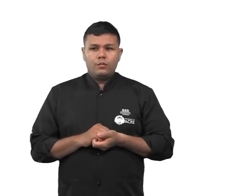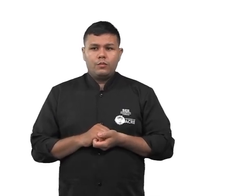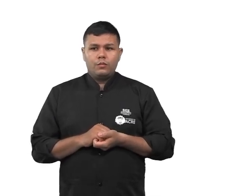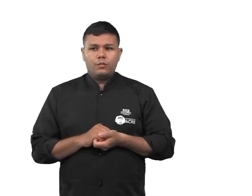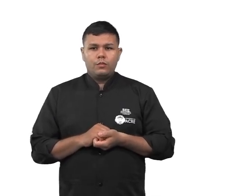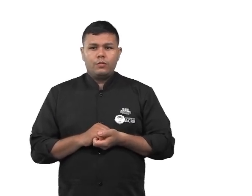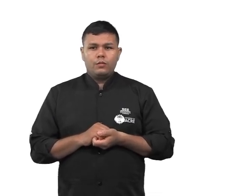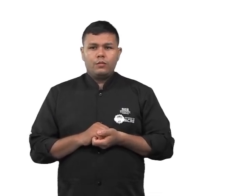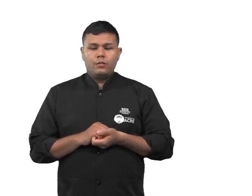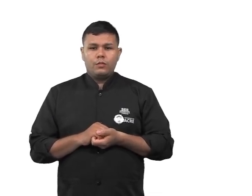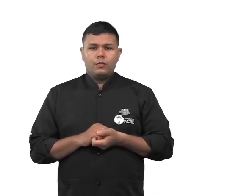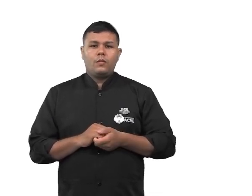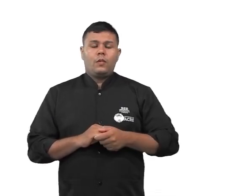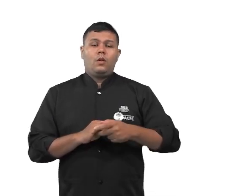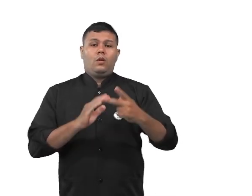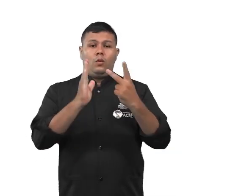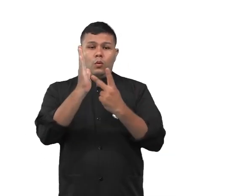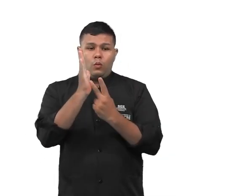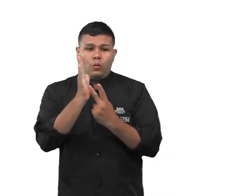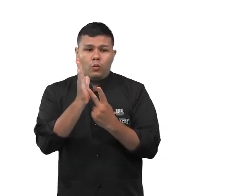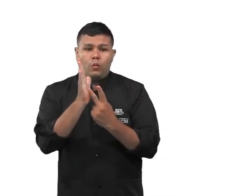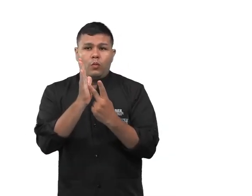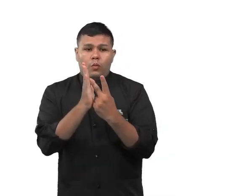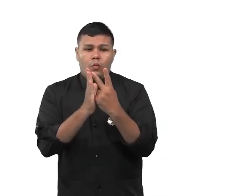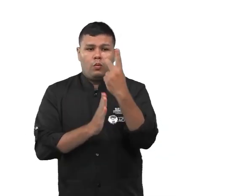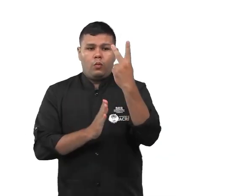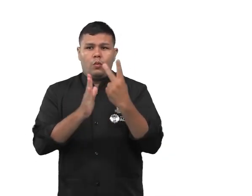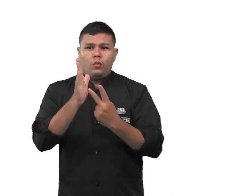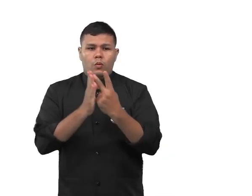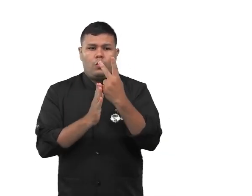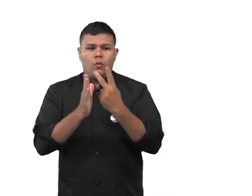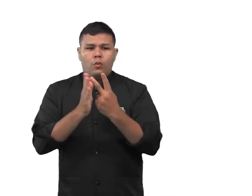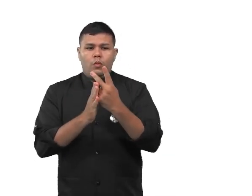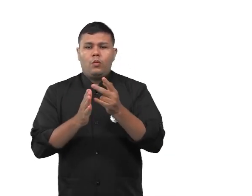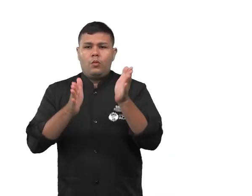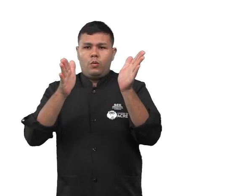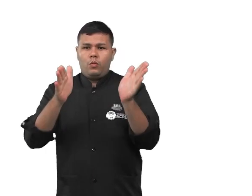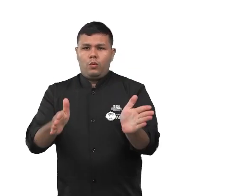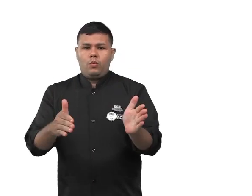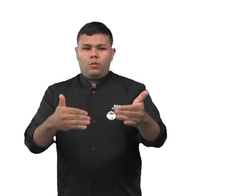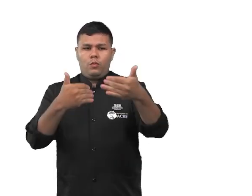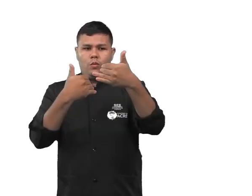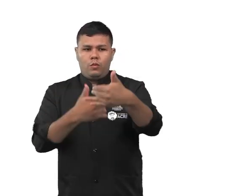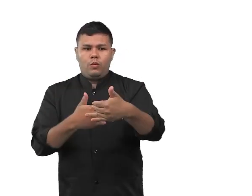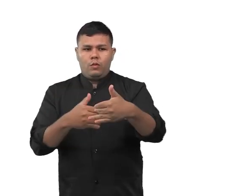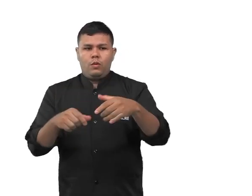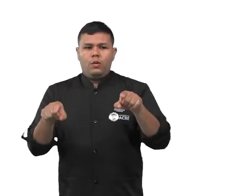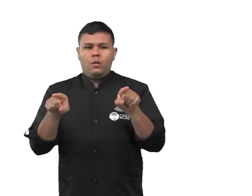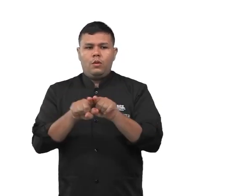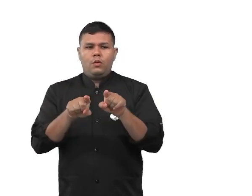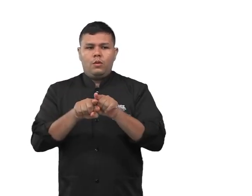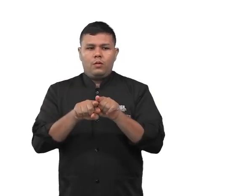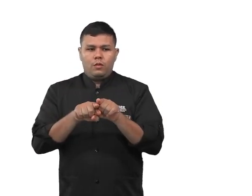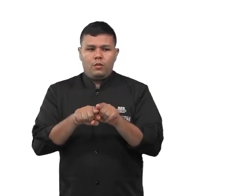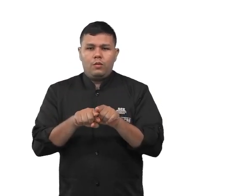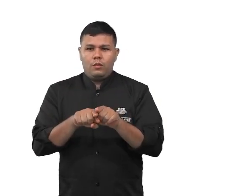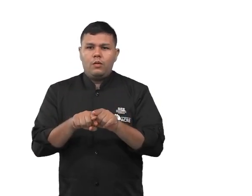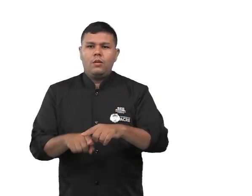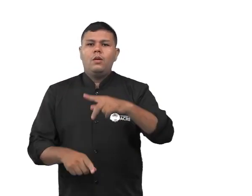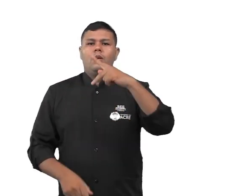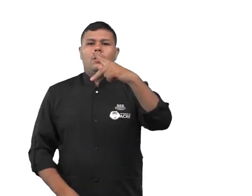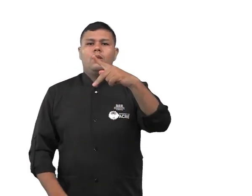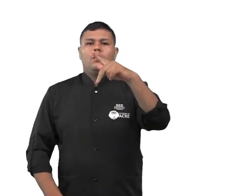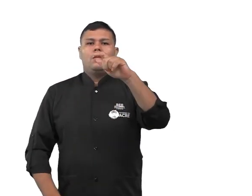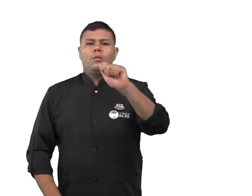do volume do cubo, né? E do volume do paralelepípedo. Professor, é importante, de novo, estudante, essas fórmulas elas